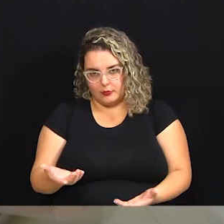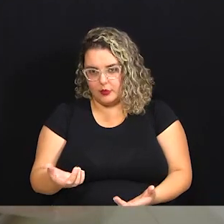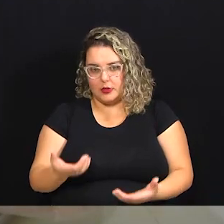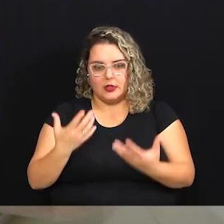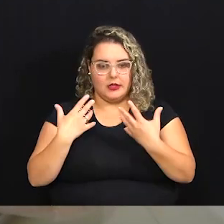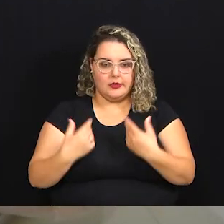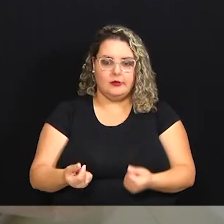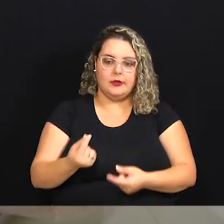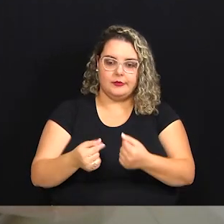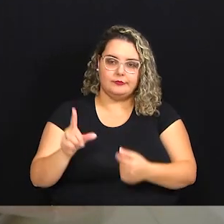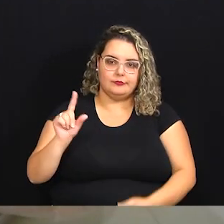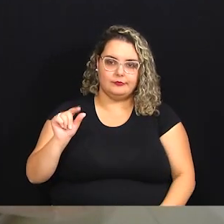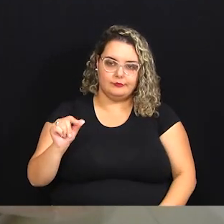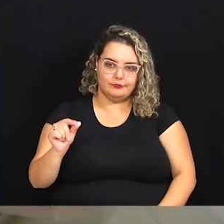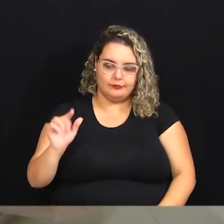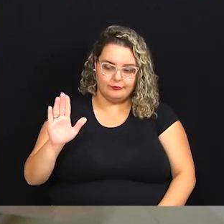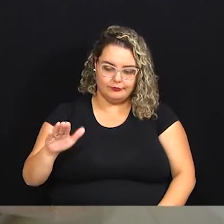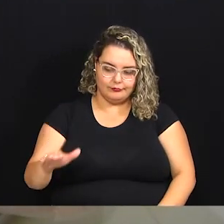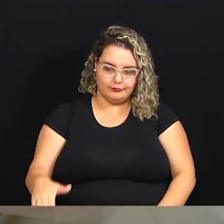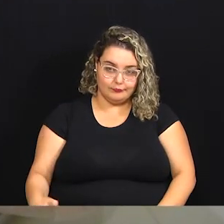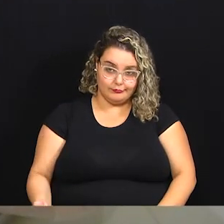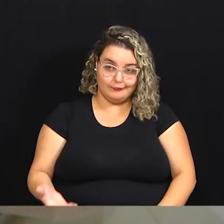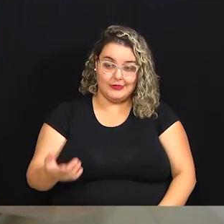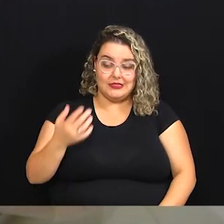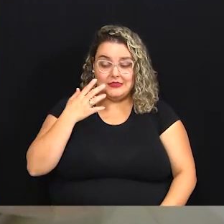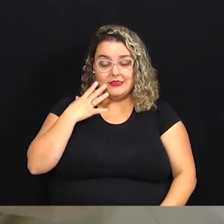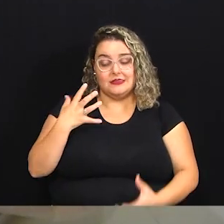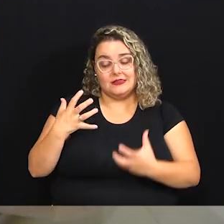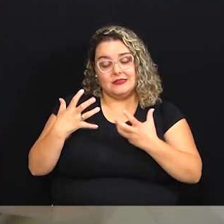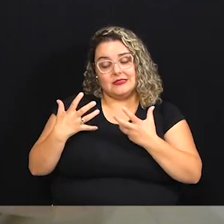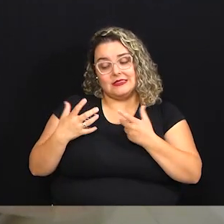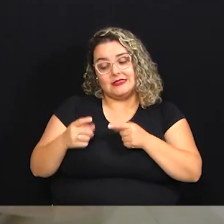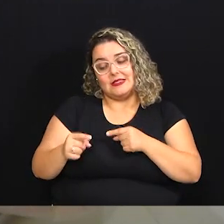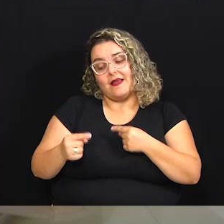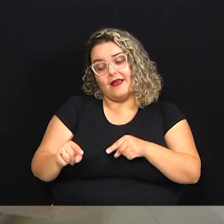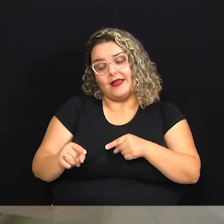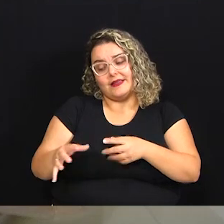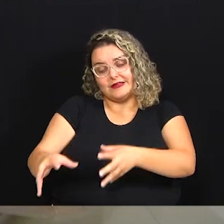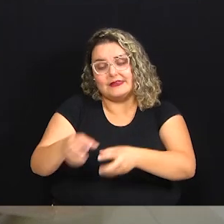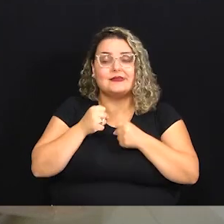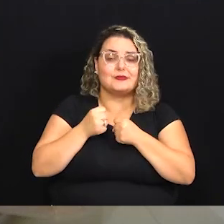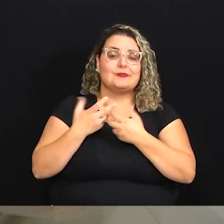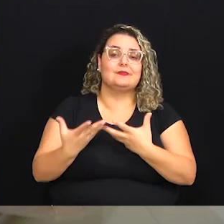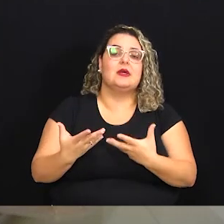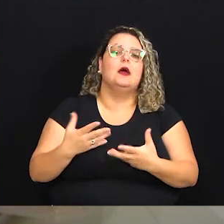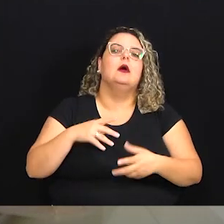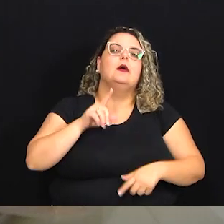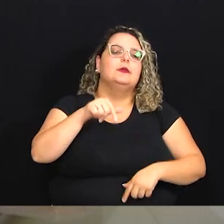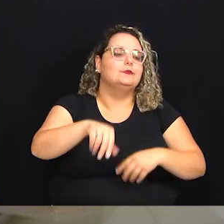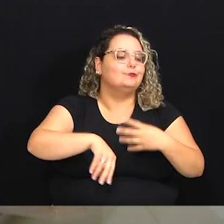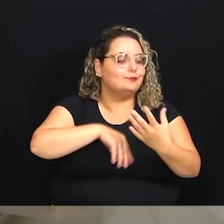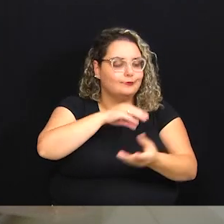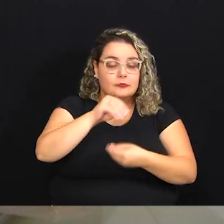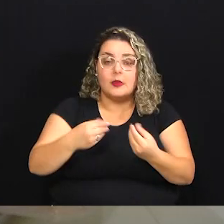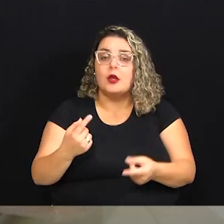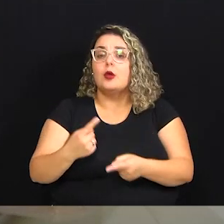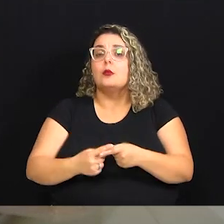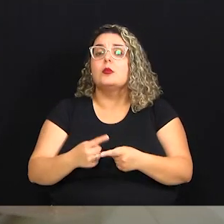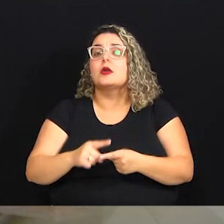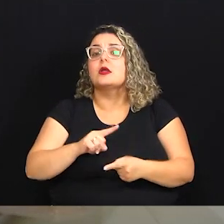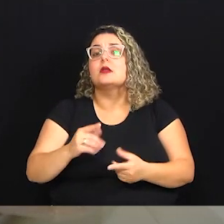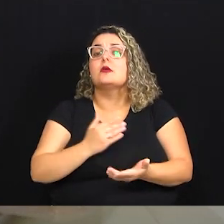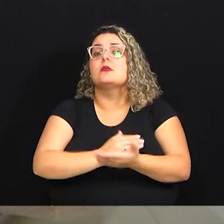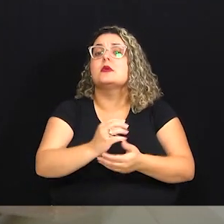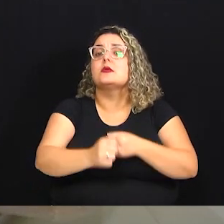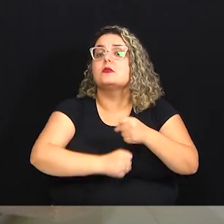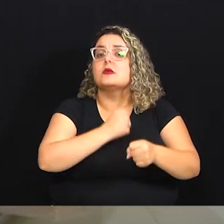gente recebe as promoções, a gente acaba caindo nessa tentação, acaba consumindo e depois a gente se enrola. Bom, por que não a gente começar